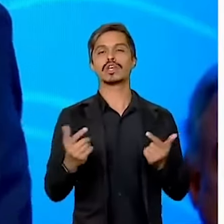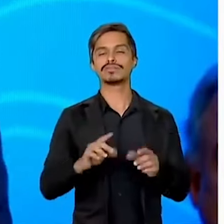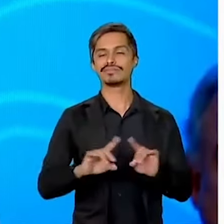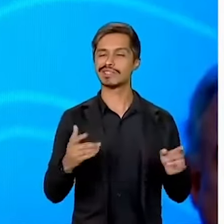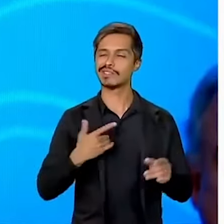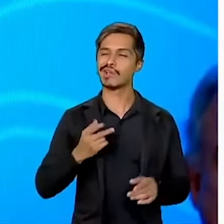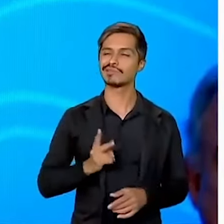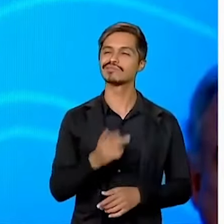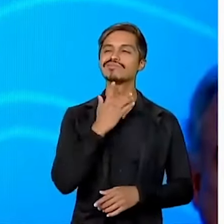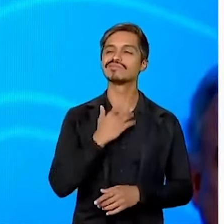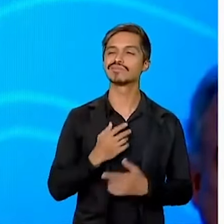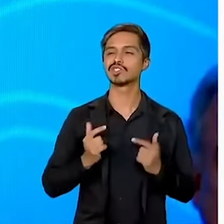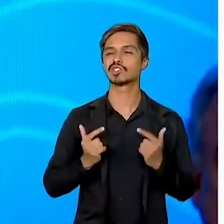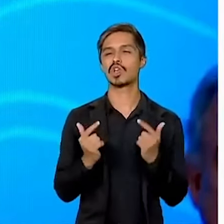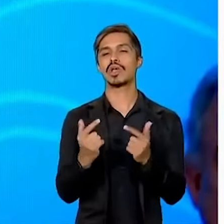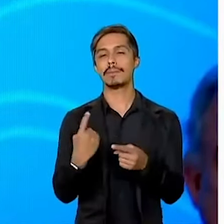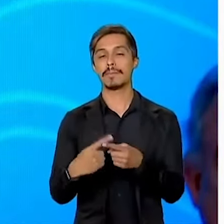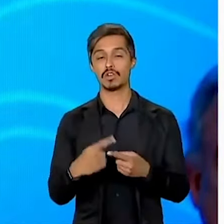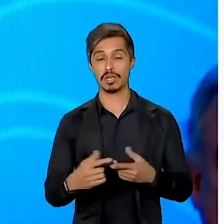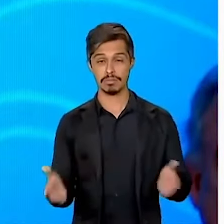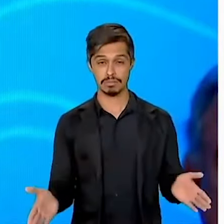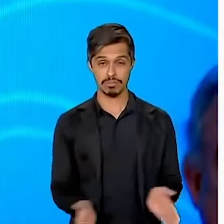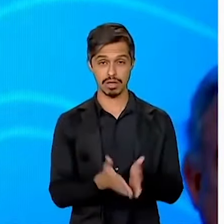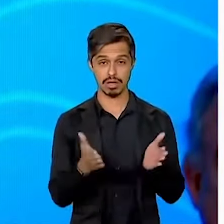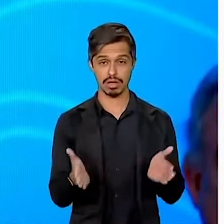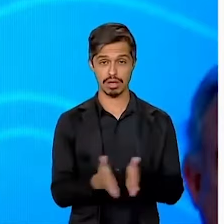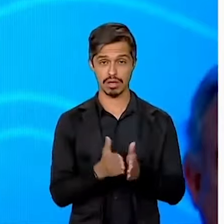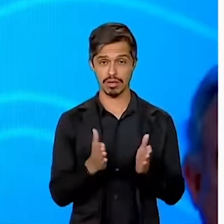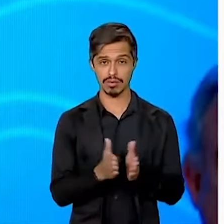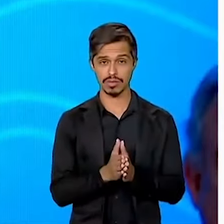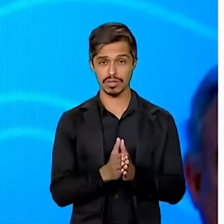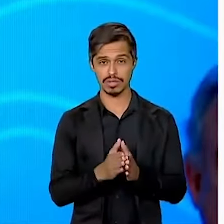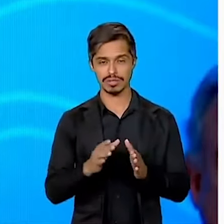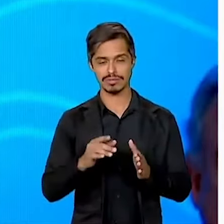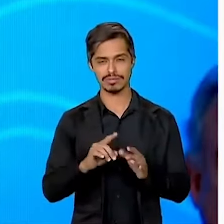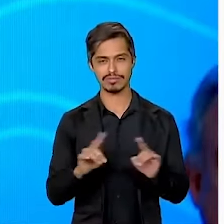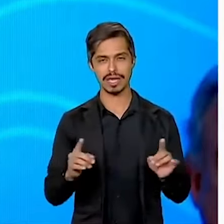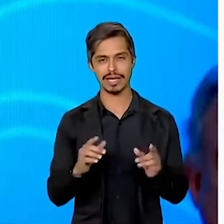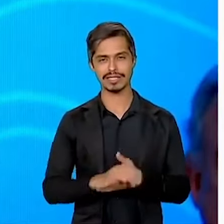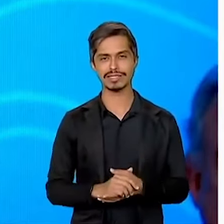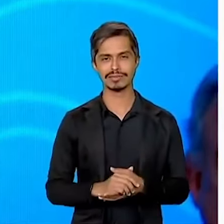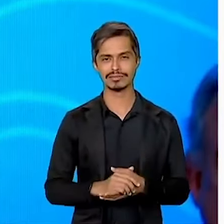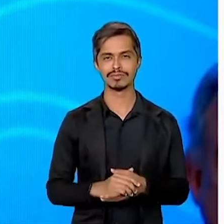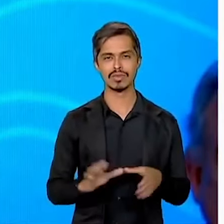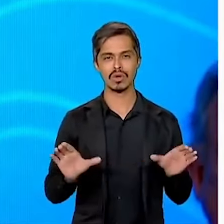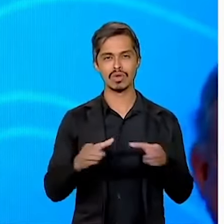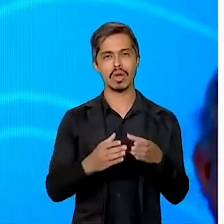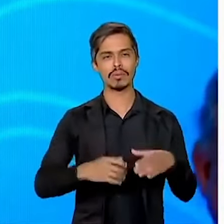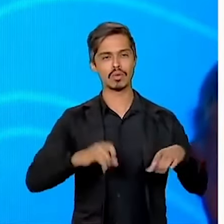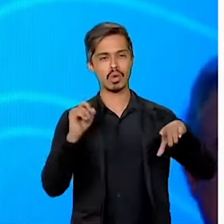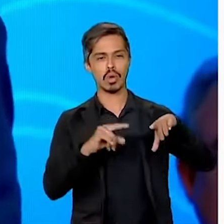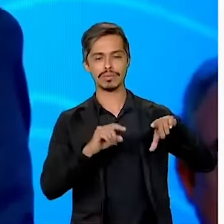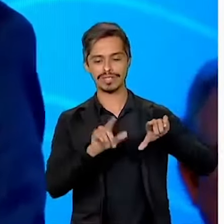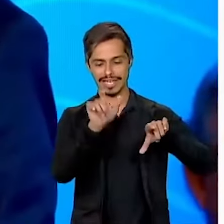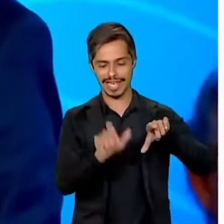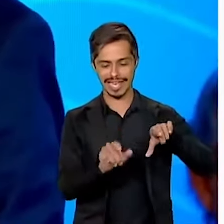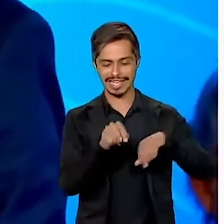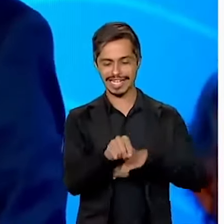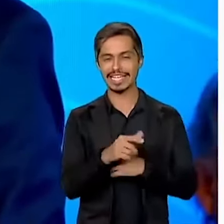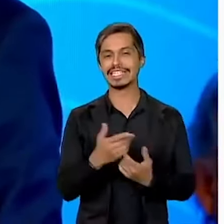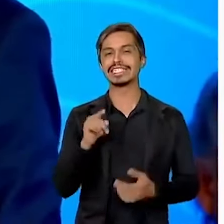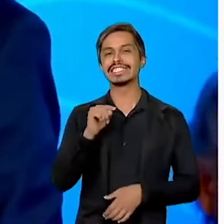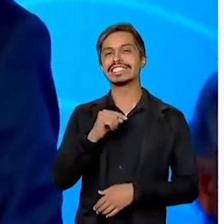continuar tendo sorte, porque pobre do time que tem um goleiro que seja azarado. Eu prefiro de